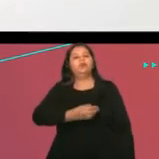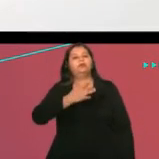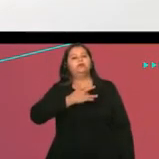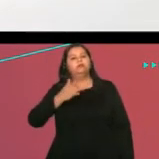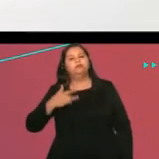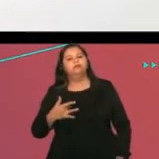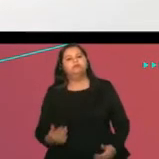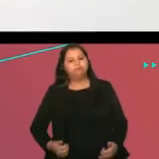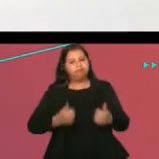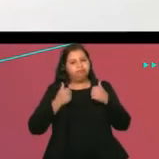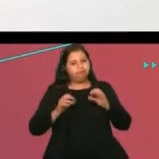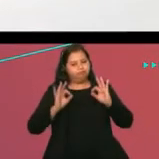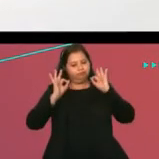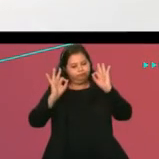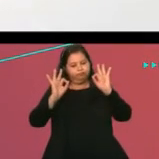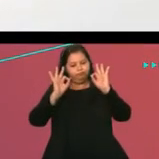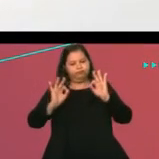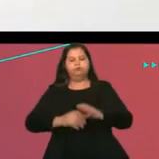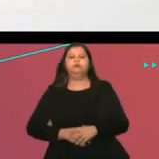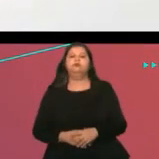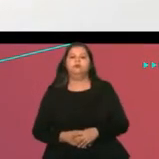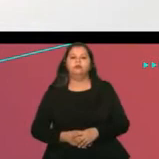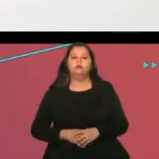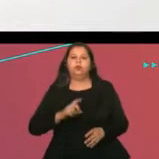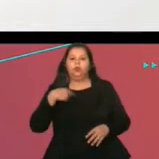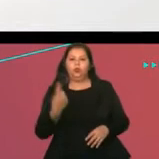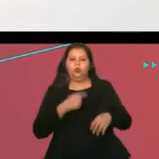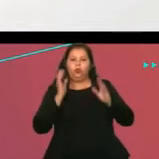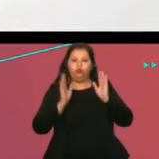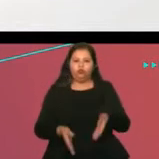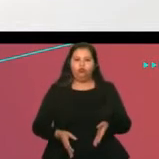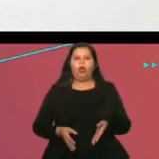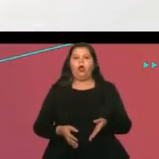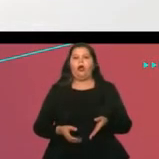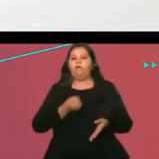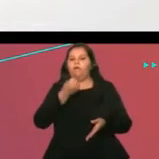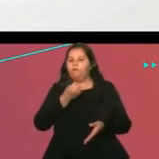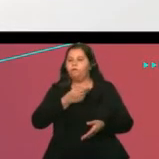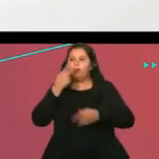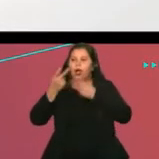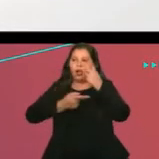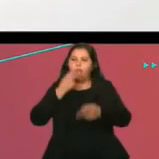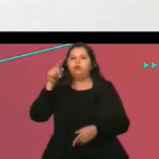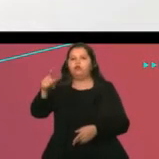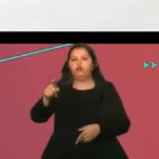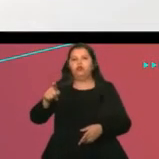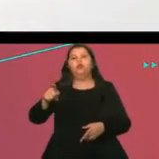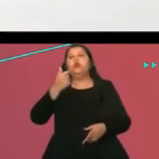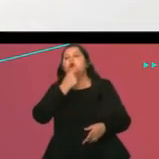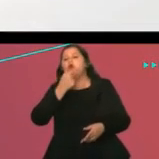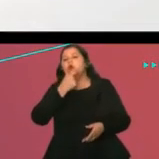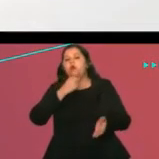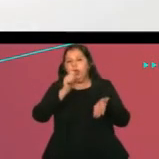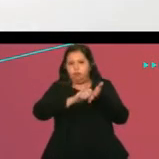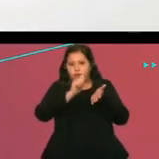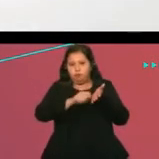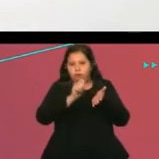nós temos aqui o que nós já falamos lá do céu nesse Tem a parte